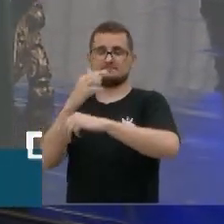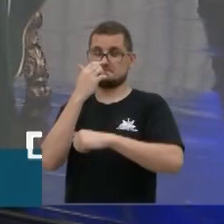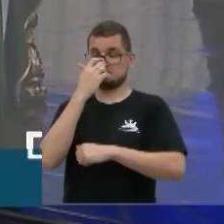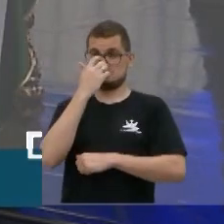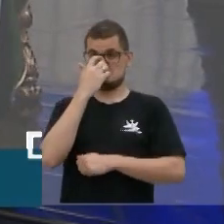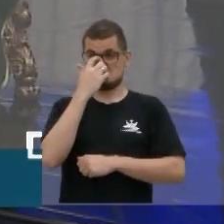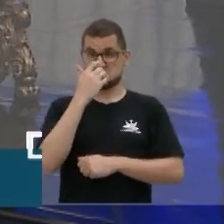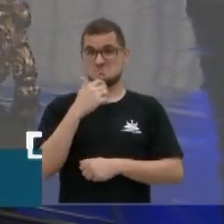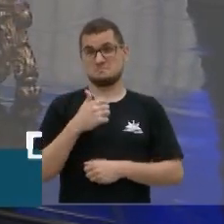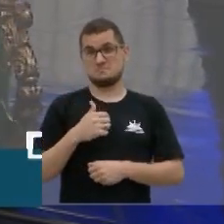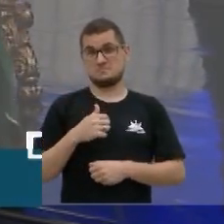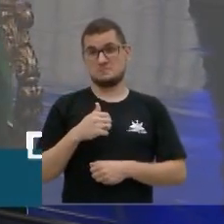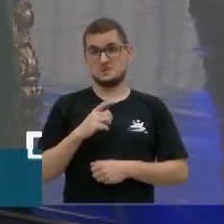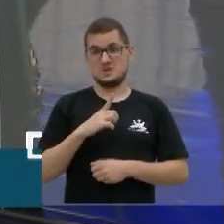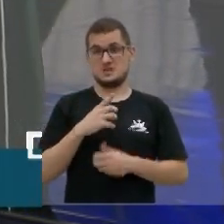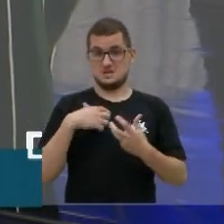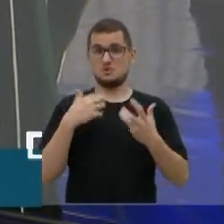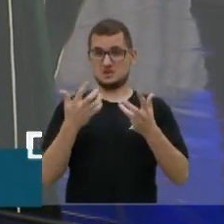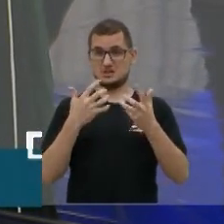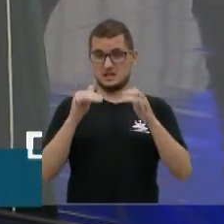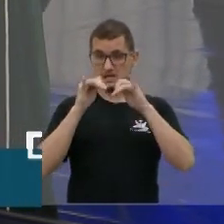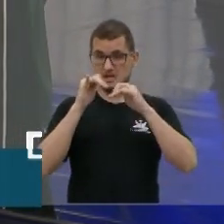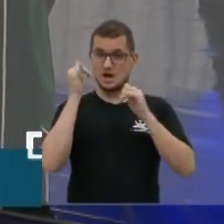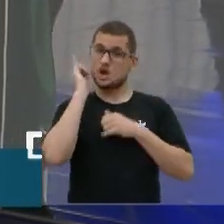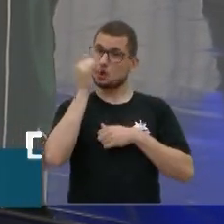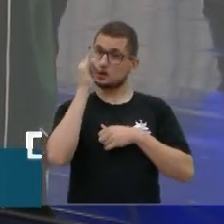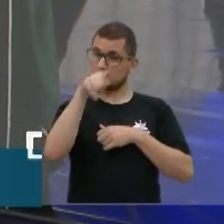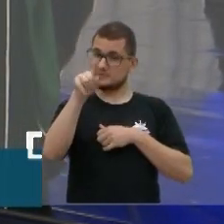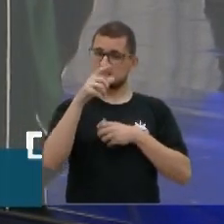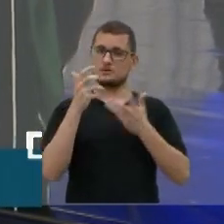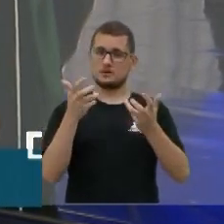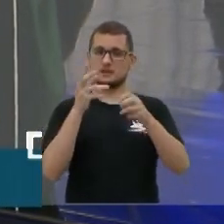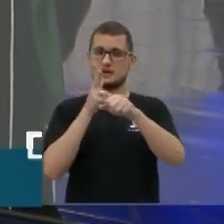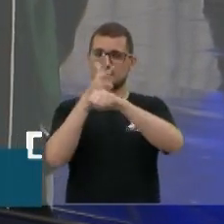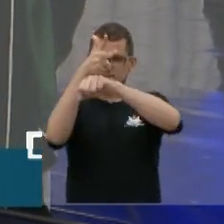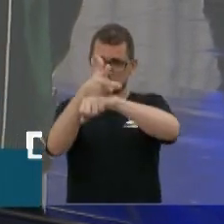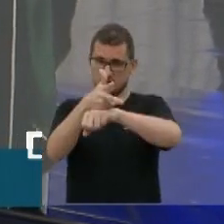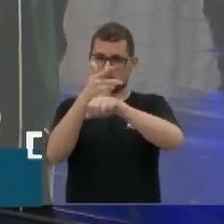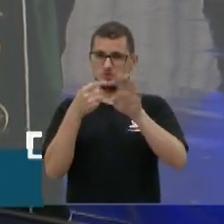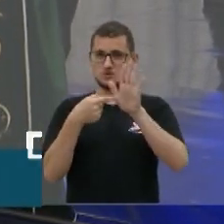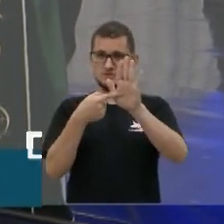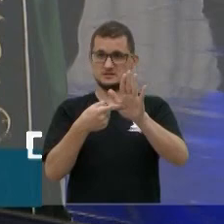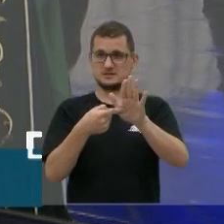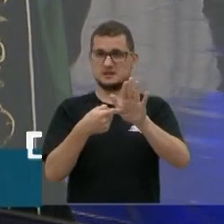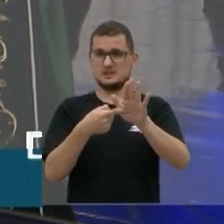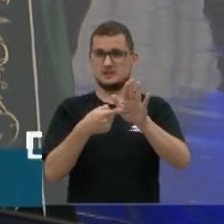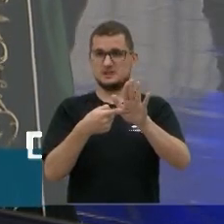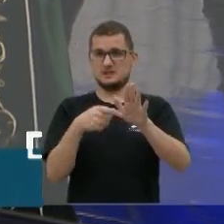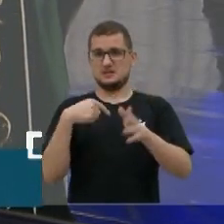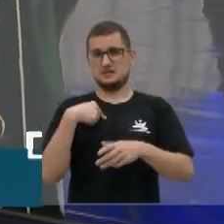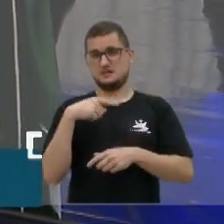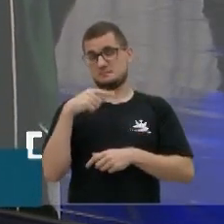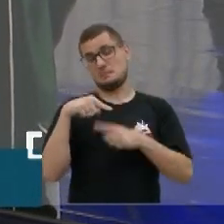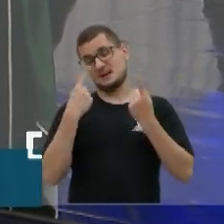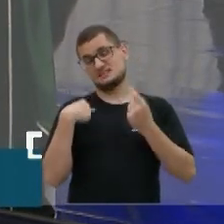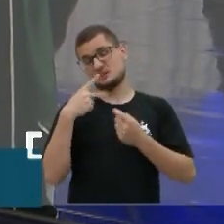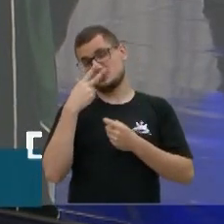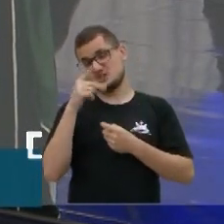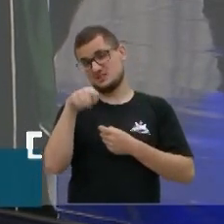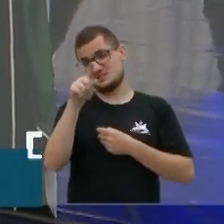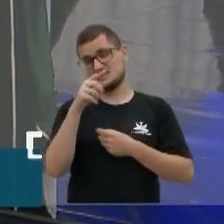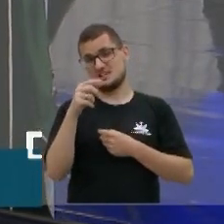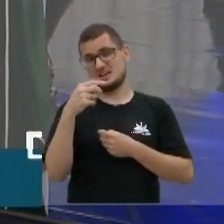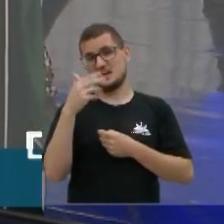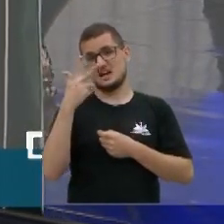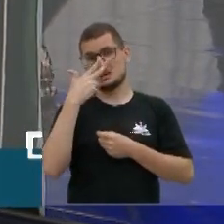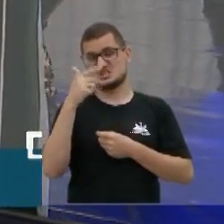tinha para contar para você, queria mostrar um vídeo, mas eu achei que era, você ia me chamar de sensacionalista.